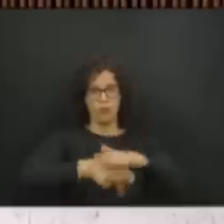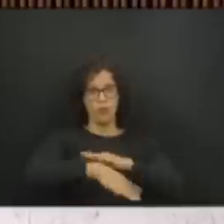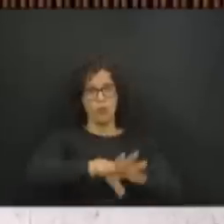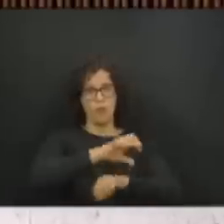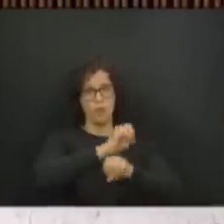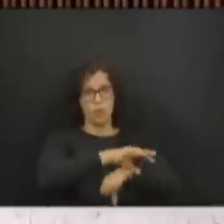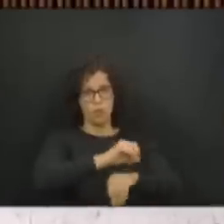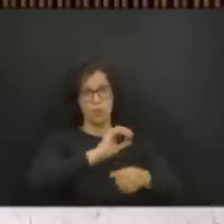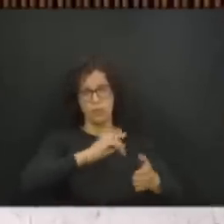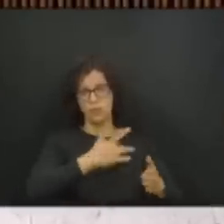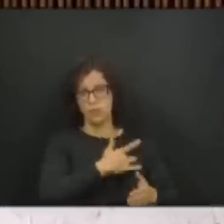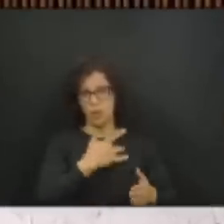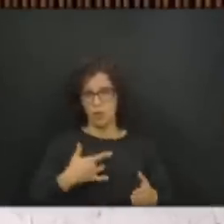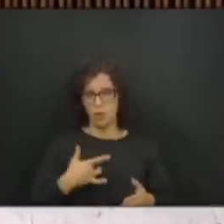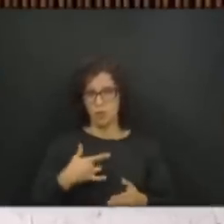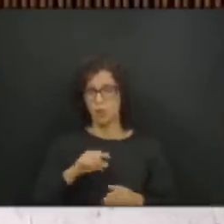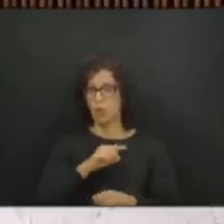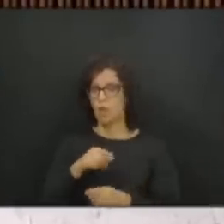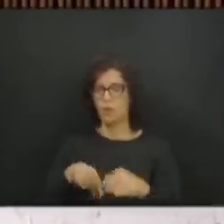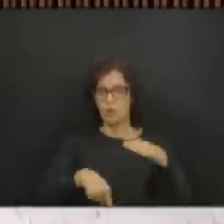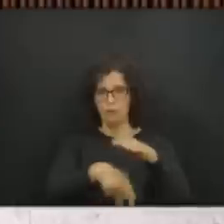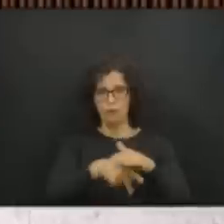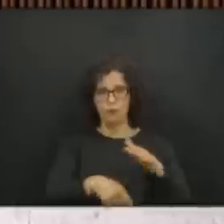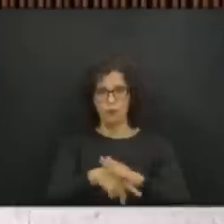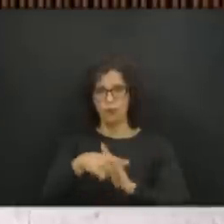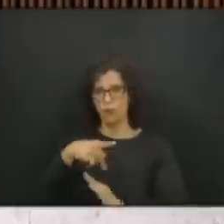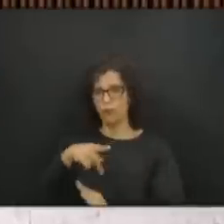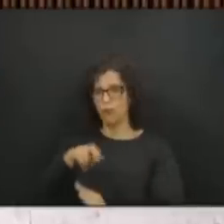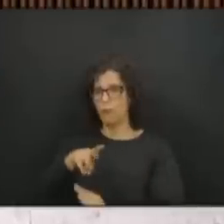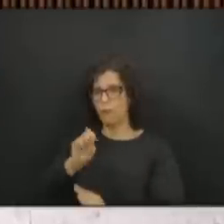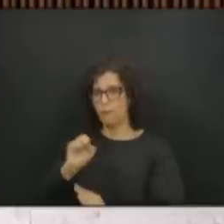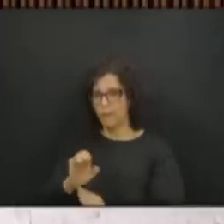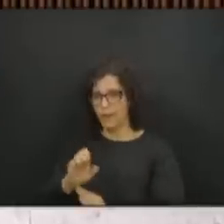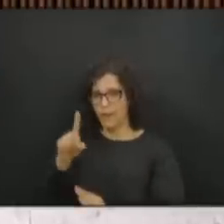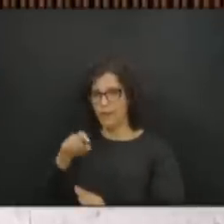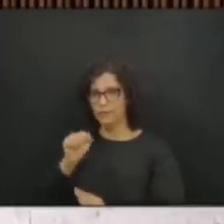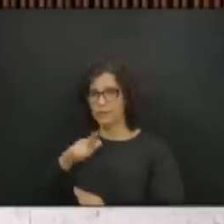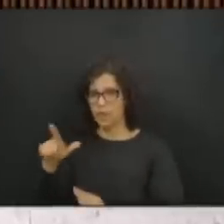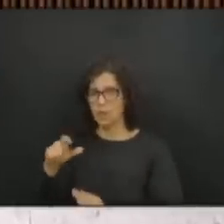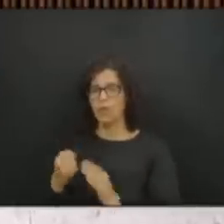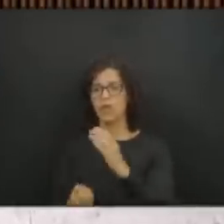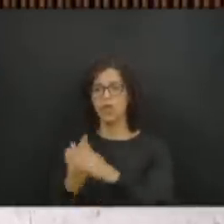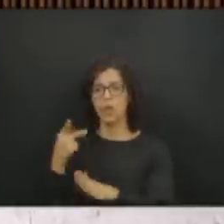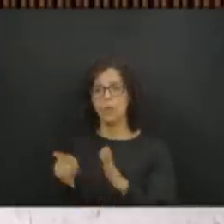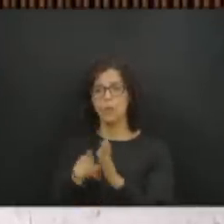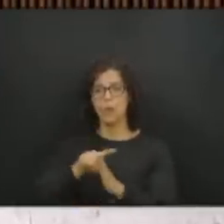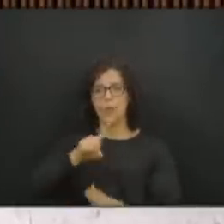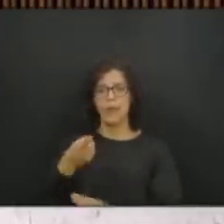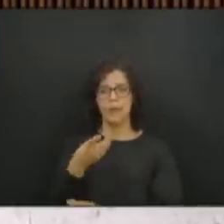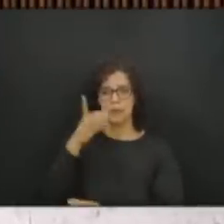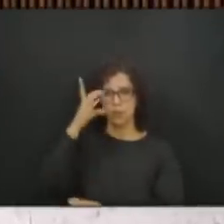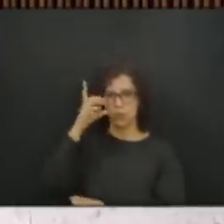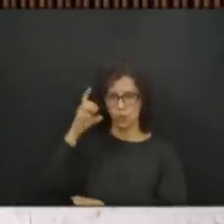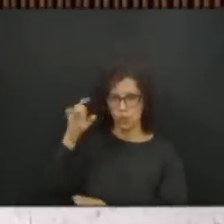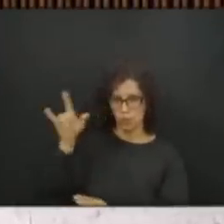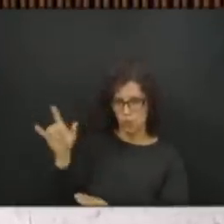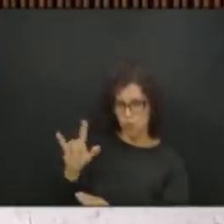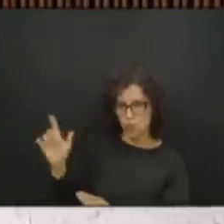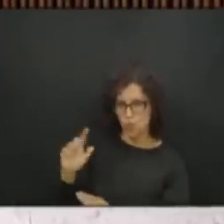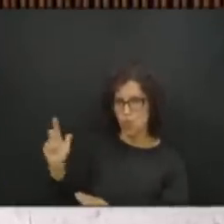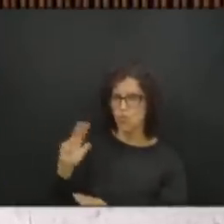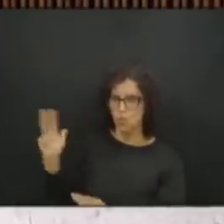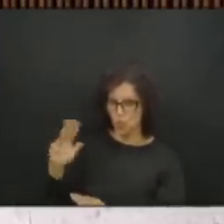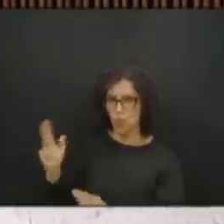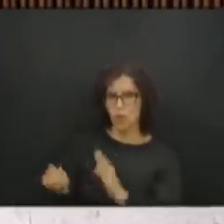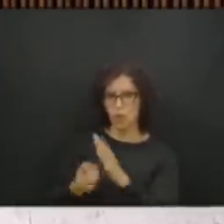nós temos o fundo do pré-sal todos conhece aqui o fundo para só foi criado 2010 no governo do ex-presidente do ex-presidente Lula